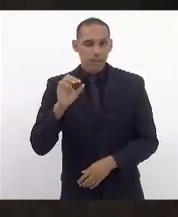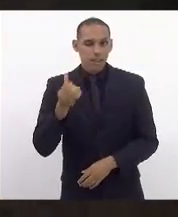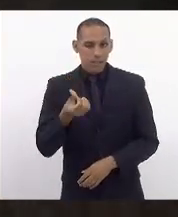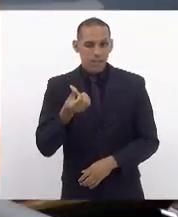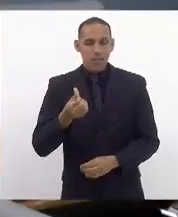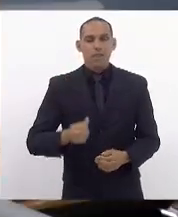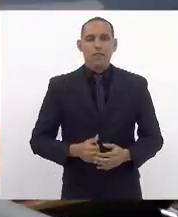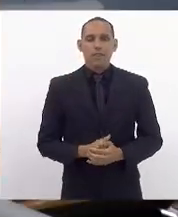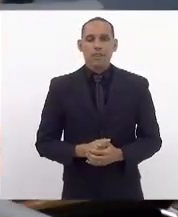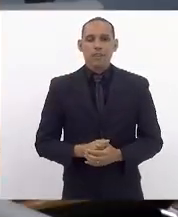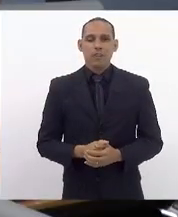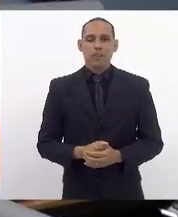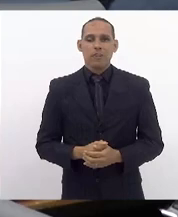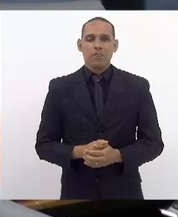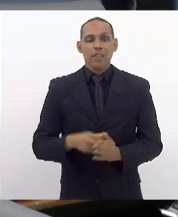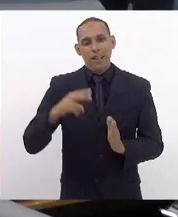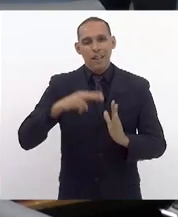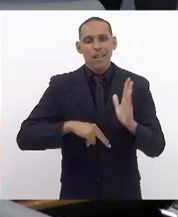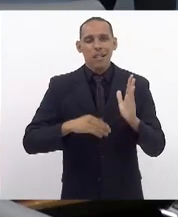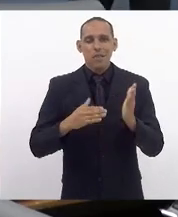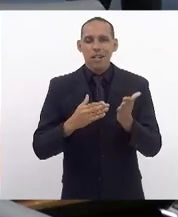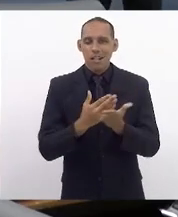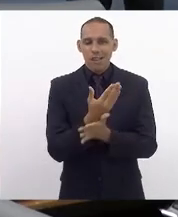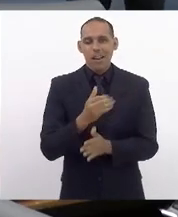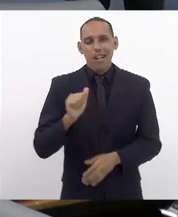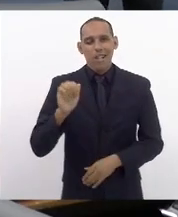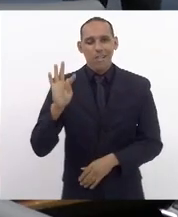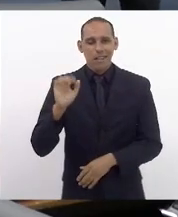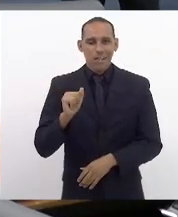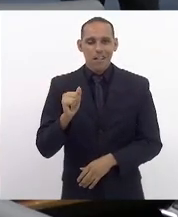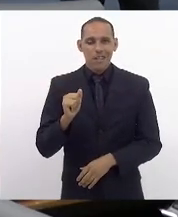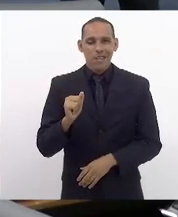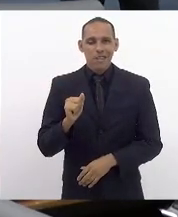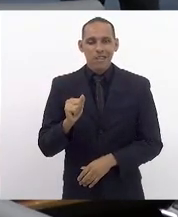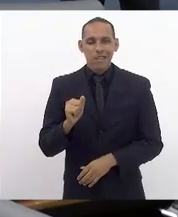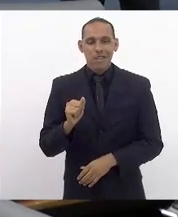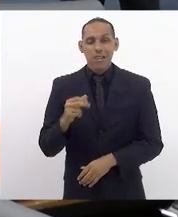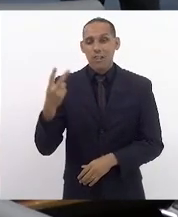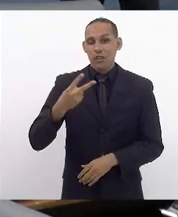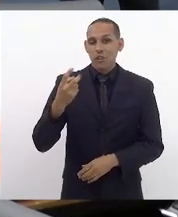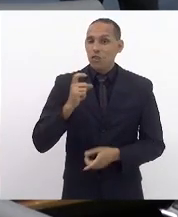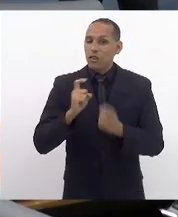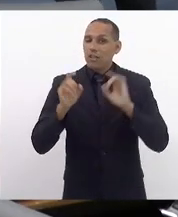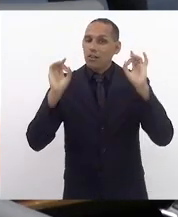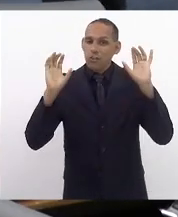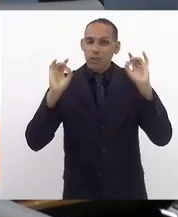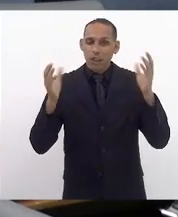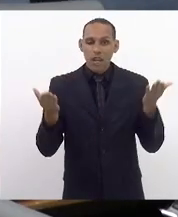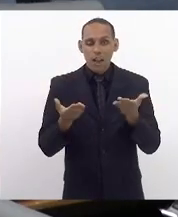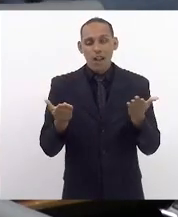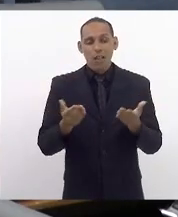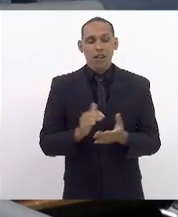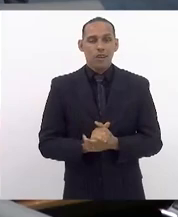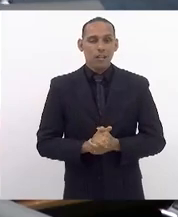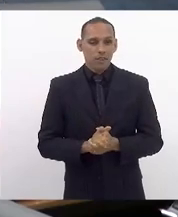minutos. Lida e aprovada a ata, passa-se à segunda sessão extraordinária da ordem do dia.